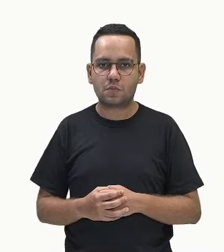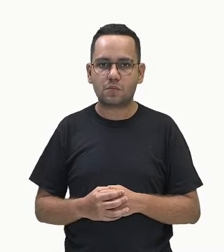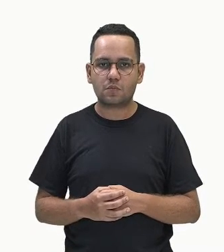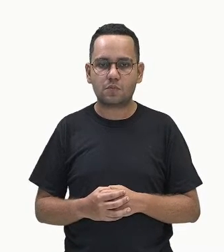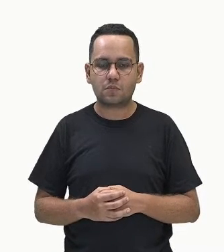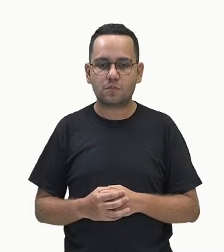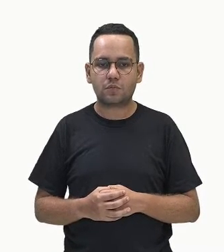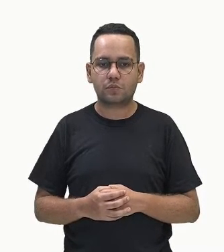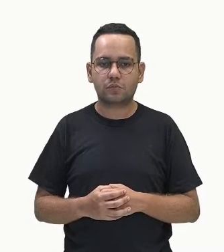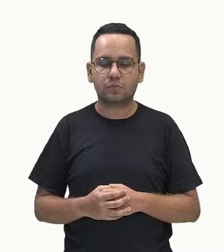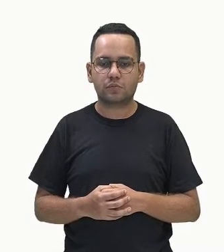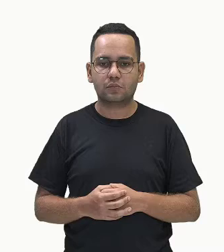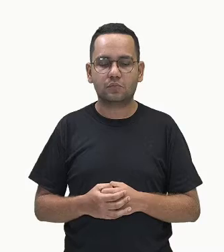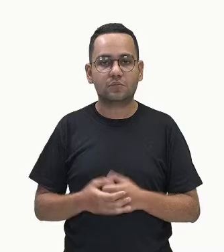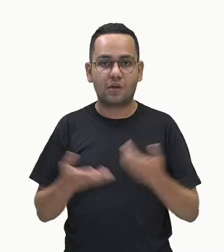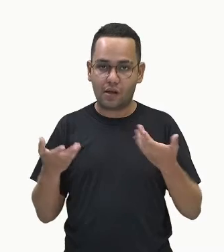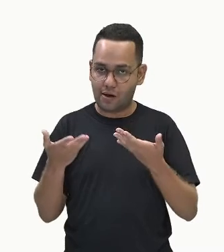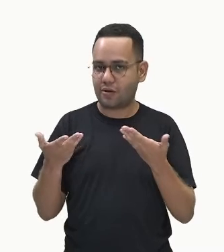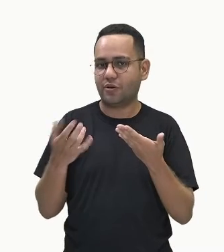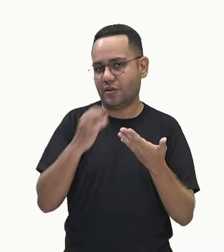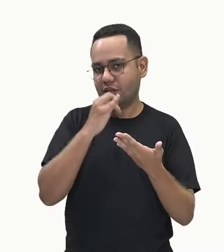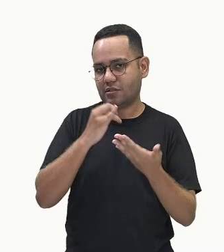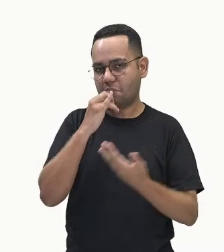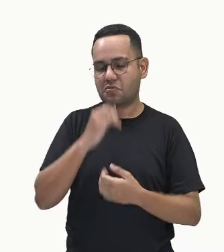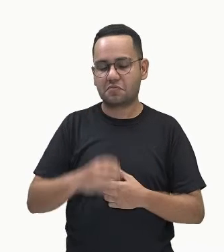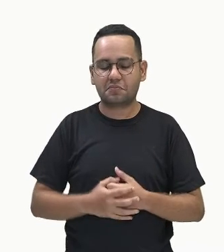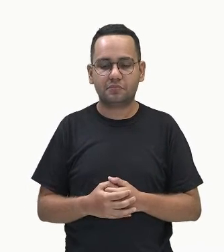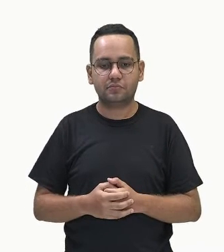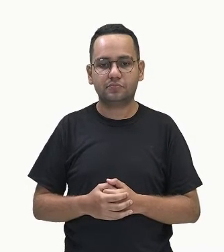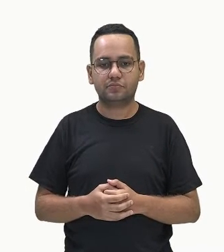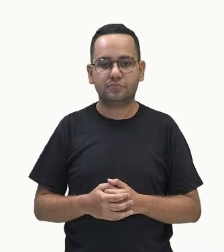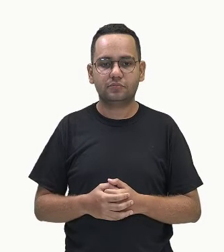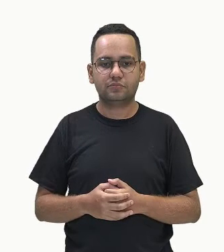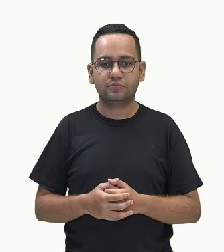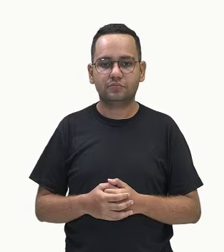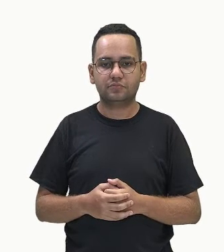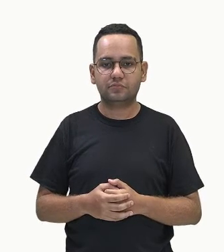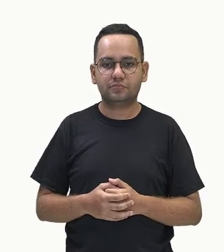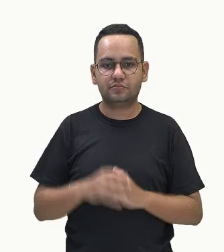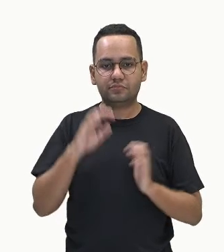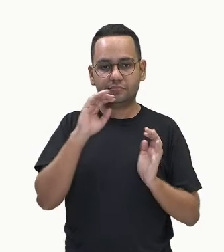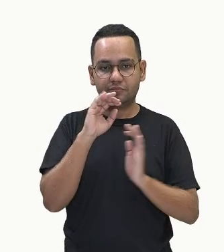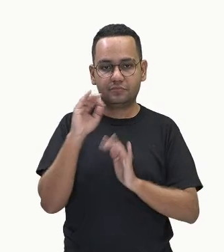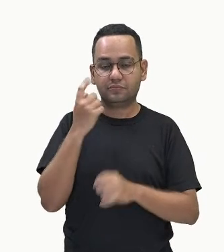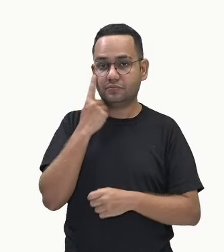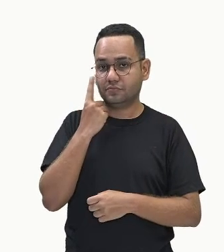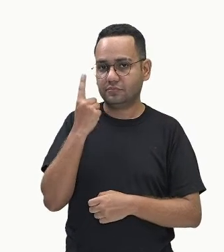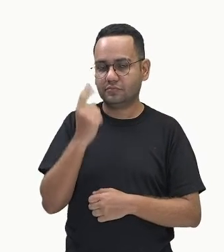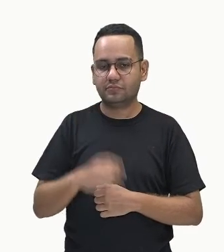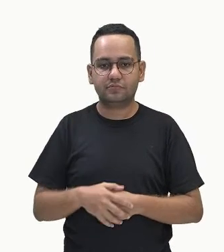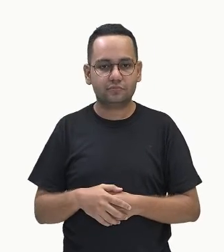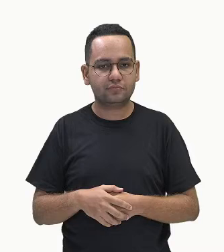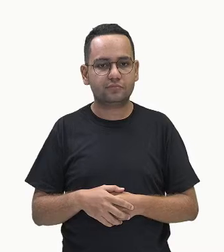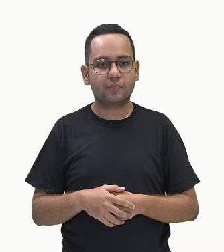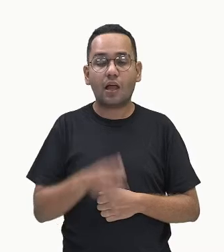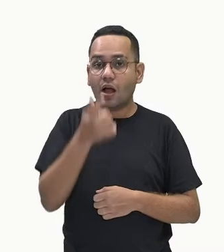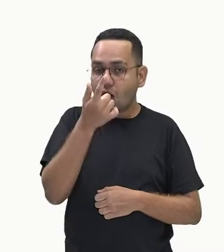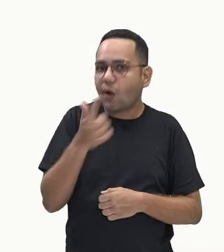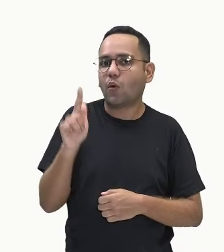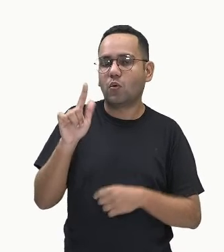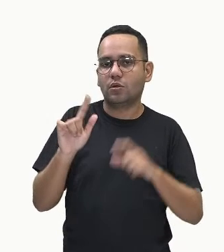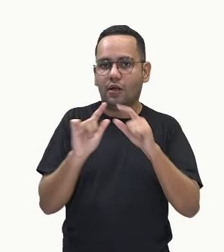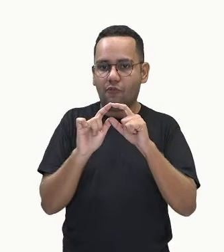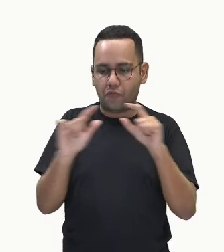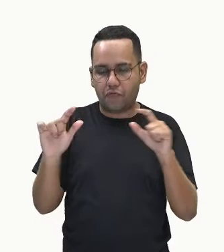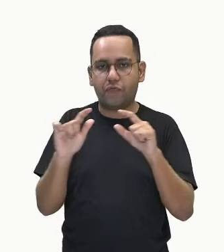gente utilizar exemplo aqui, certo? Então, observem aqui na nossa cartela que a outra fórmula, que é a